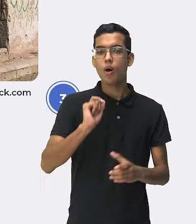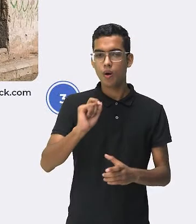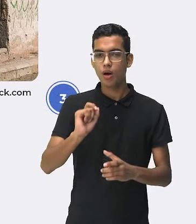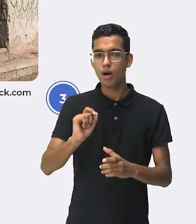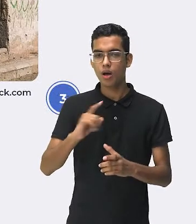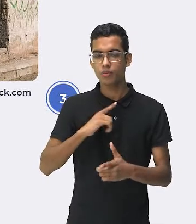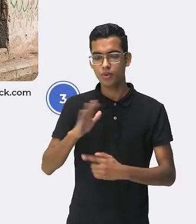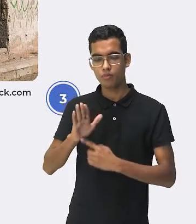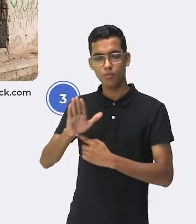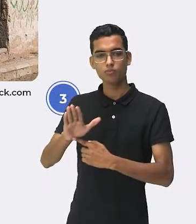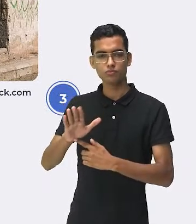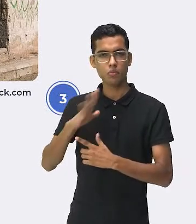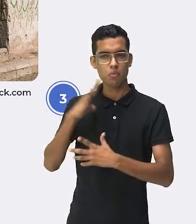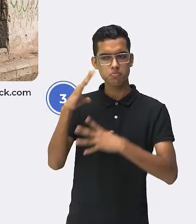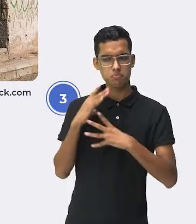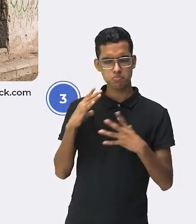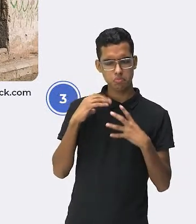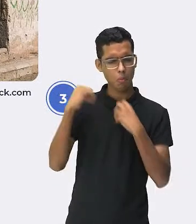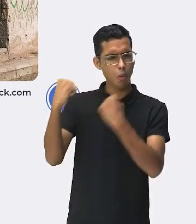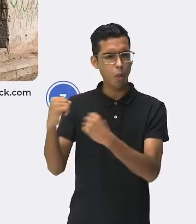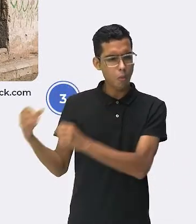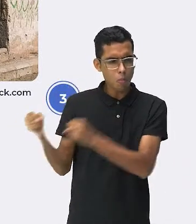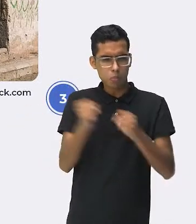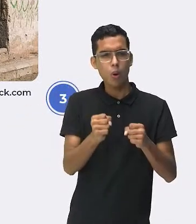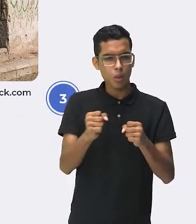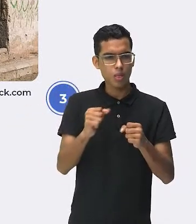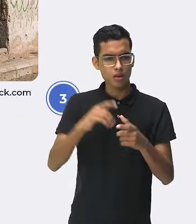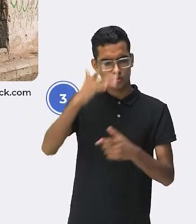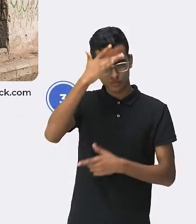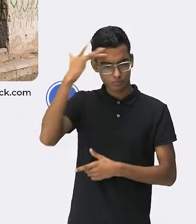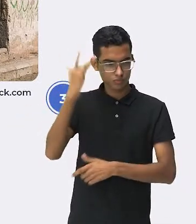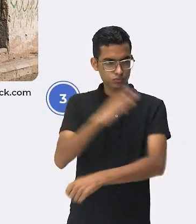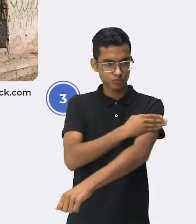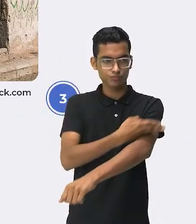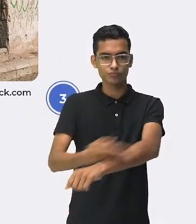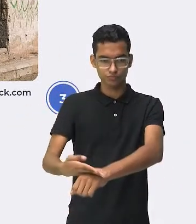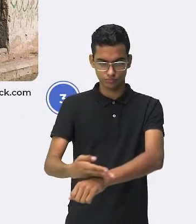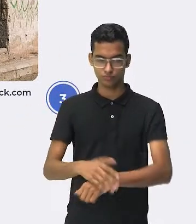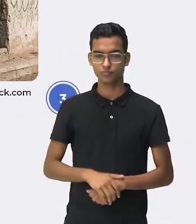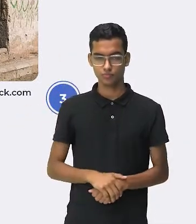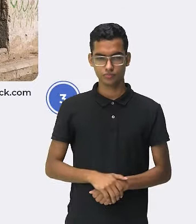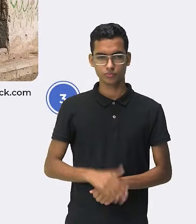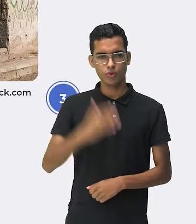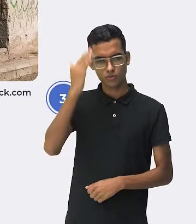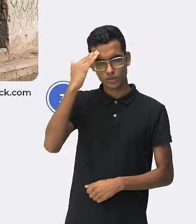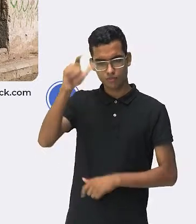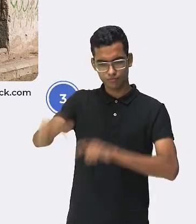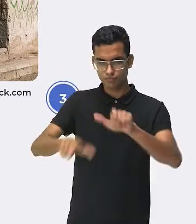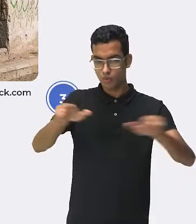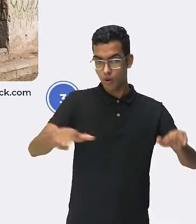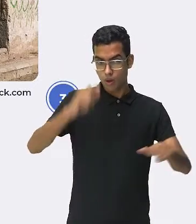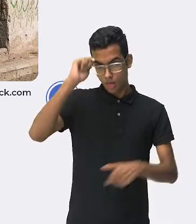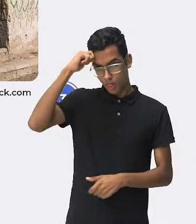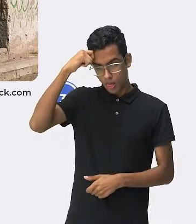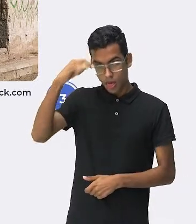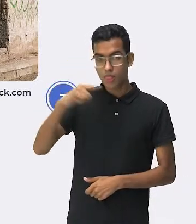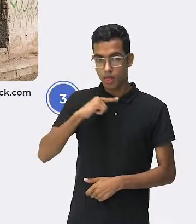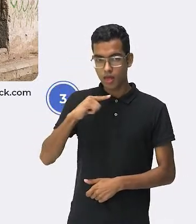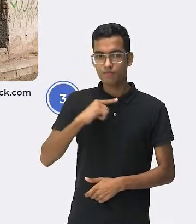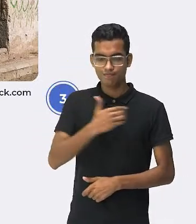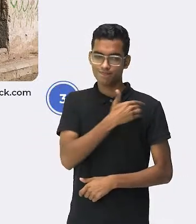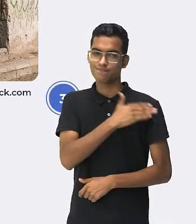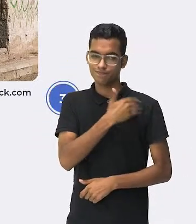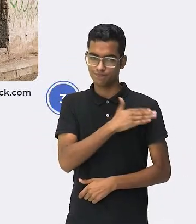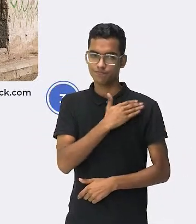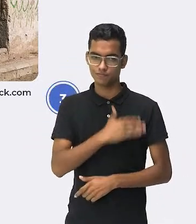branco, digamos assim. Vocês sabem que as pessoas que são negras, elas sofrem preconceitos até hoje. Se isso acontece